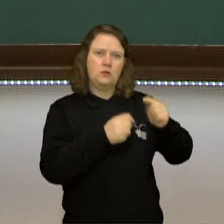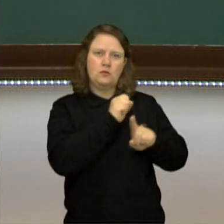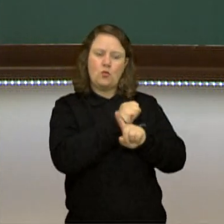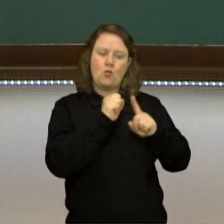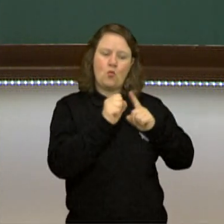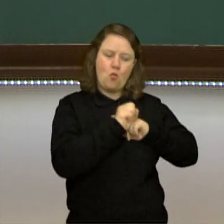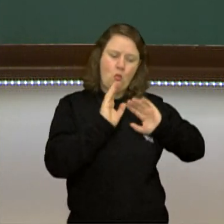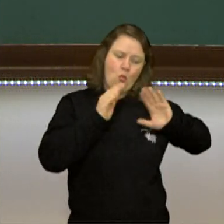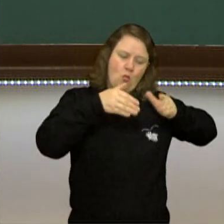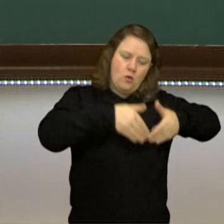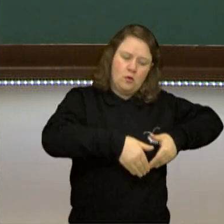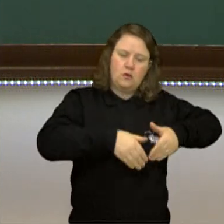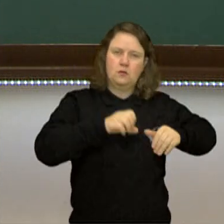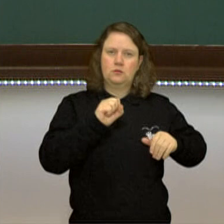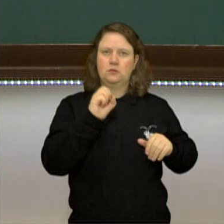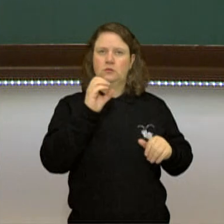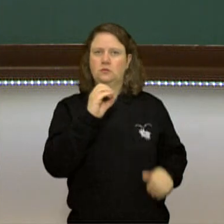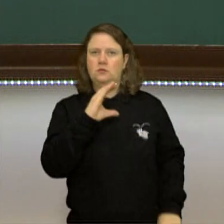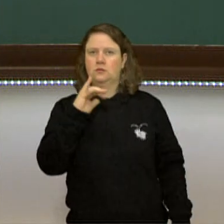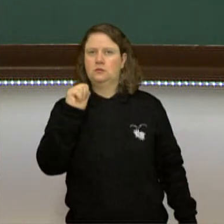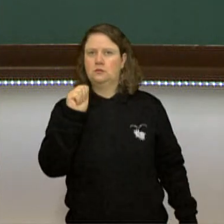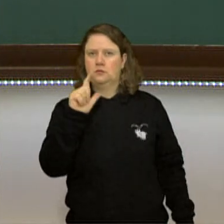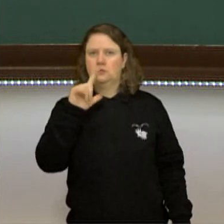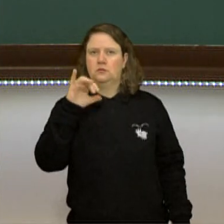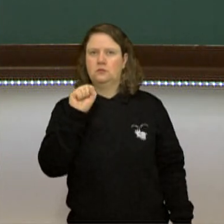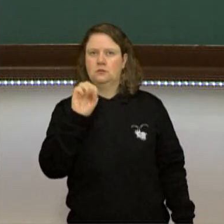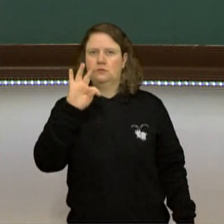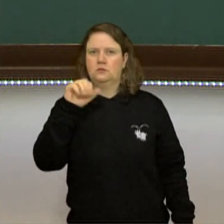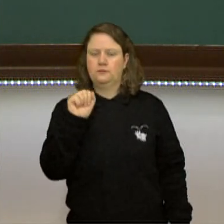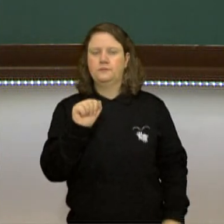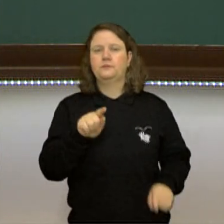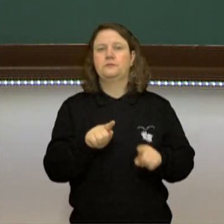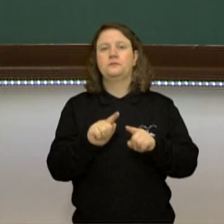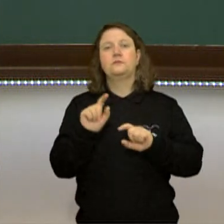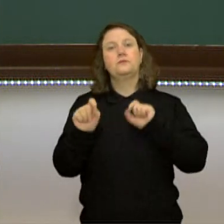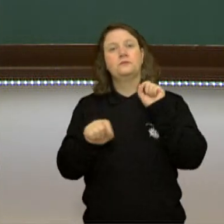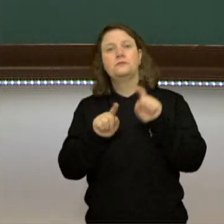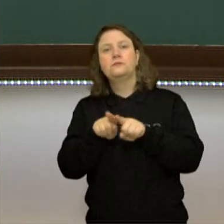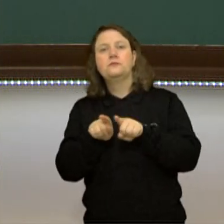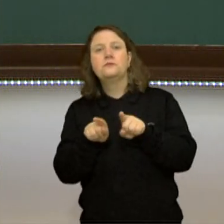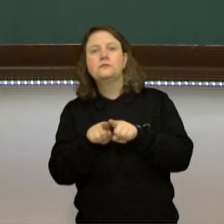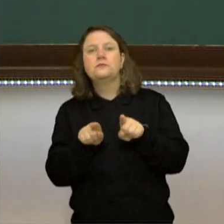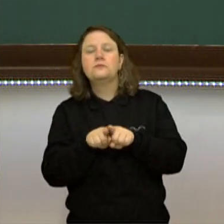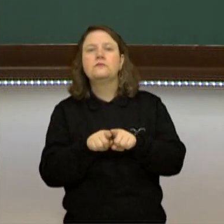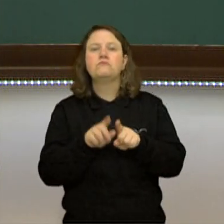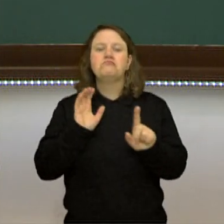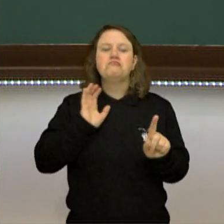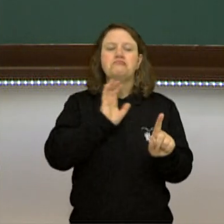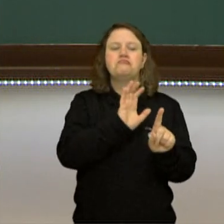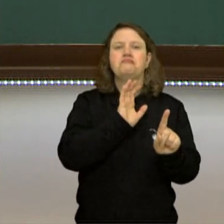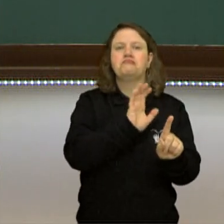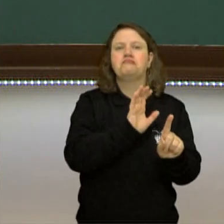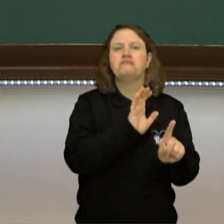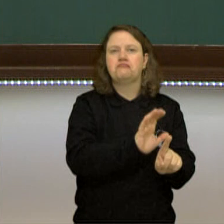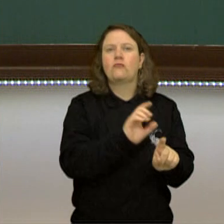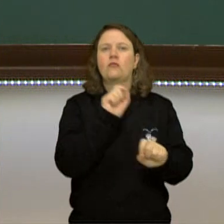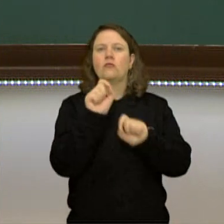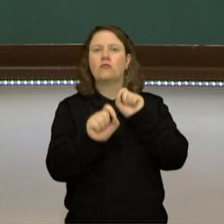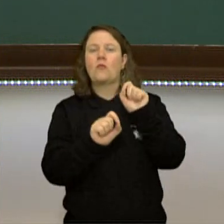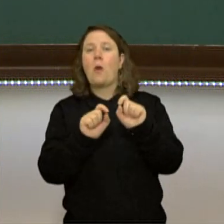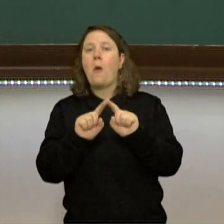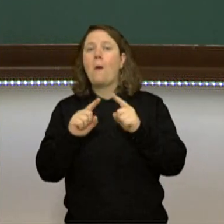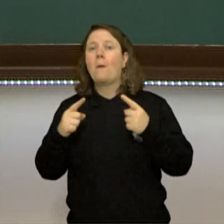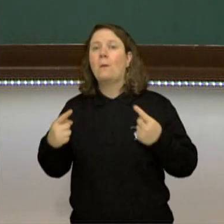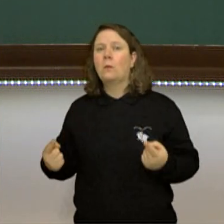os Estados Unidos sempre teve a América Central e a América do Sul como a sua área de influência, como o seu território privilegiado. De